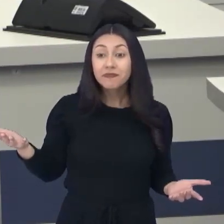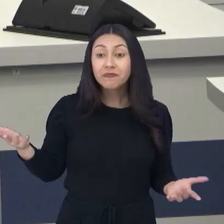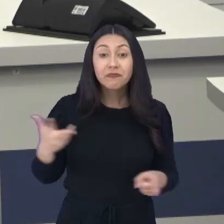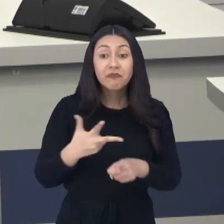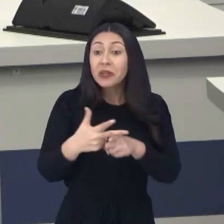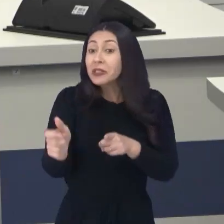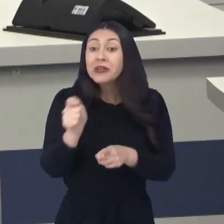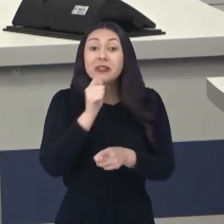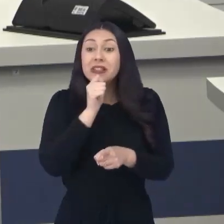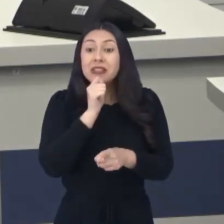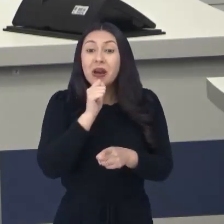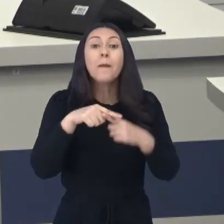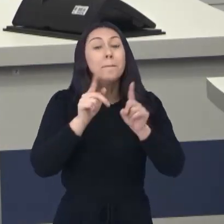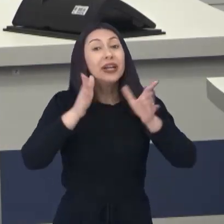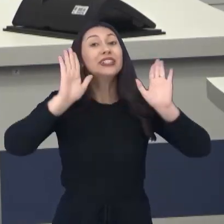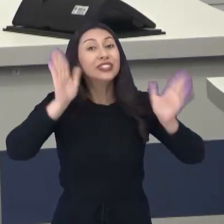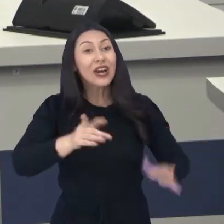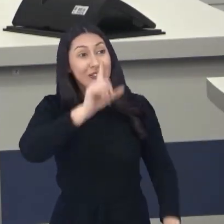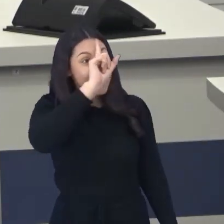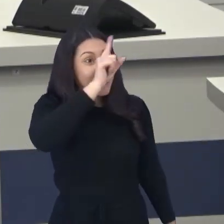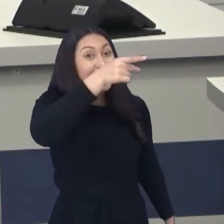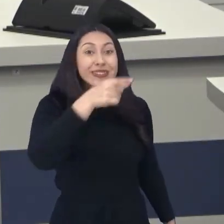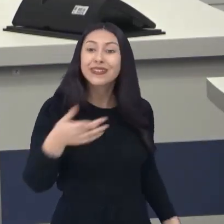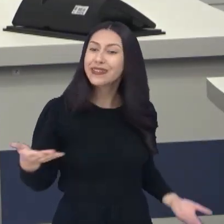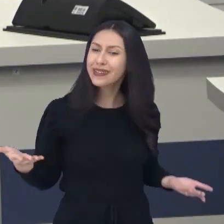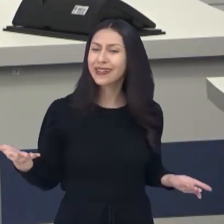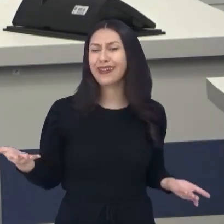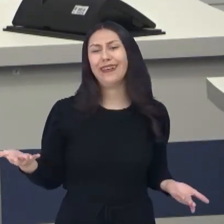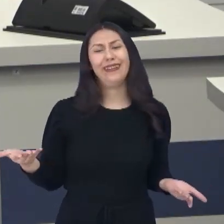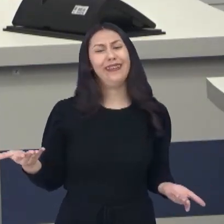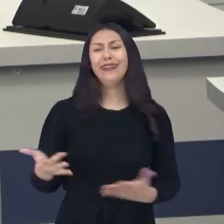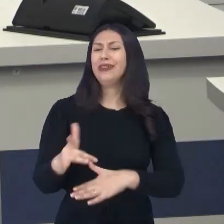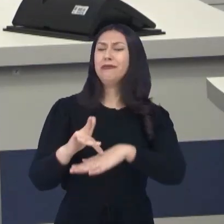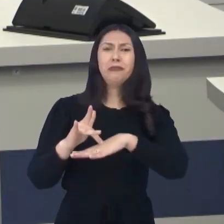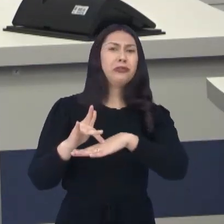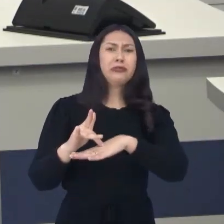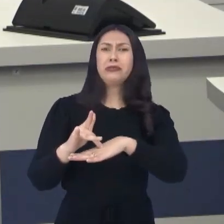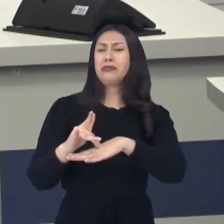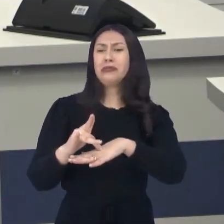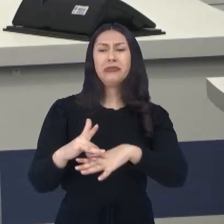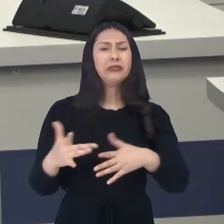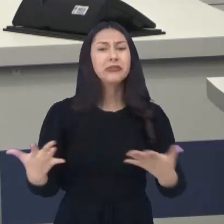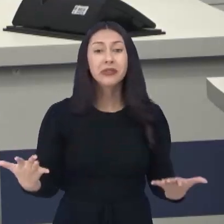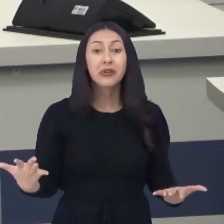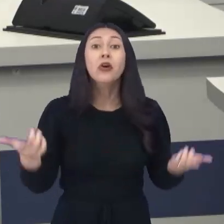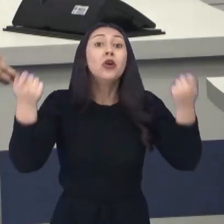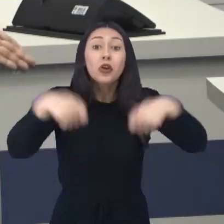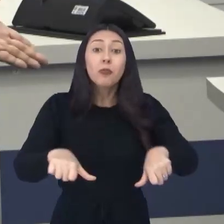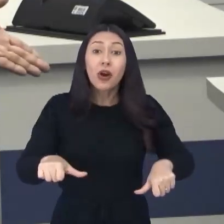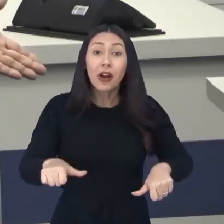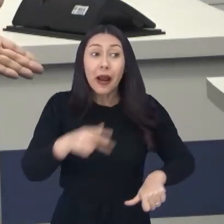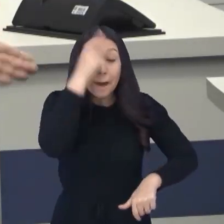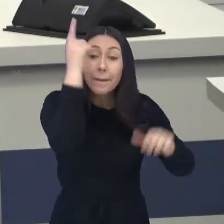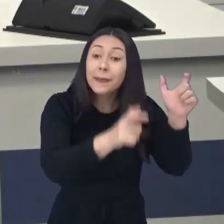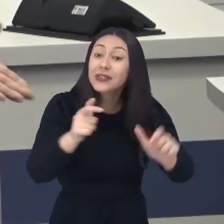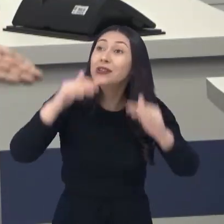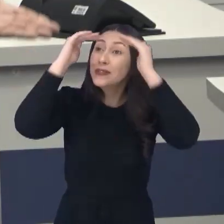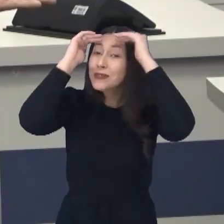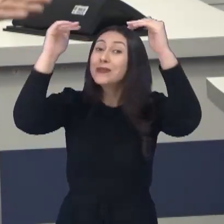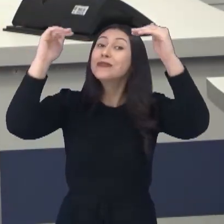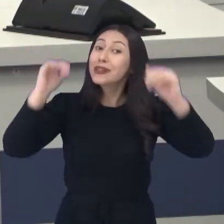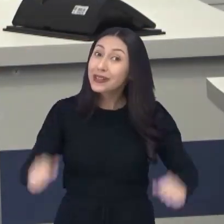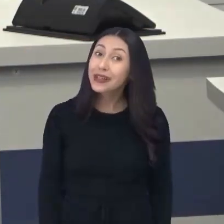ainda e já está dando ordem aqui na nossa casa. É um absurdo isso. E o pior é quem obedece. O pior